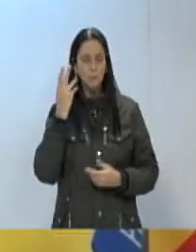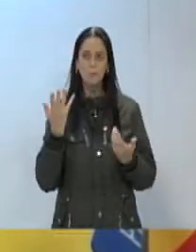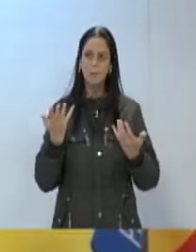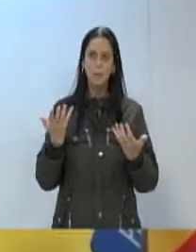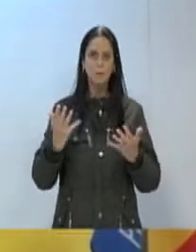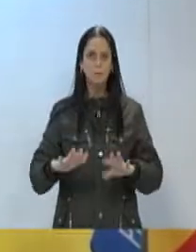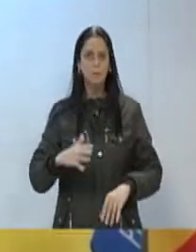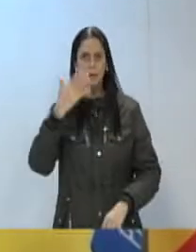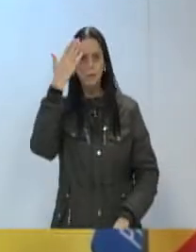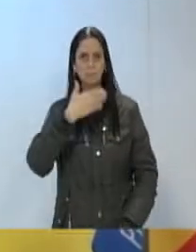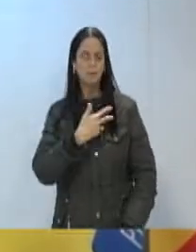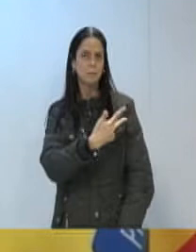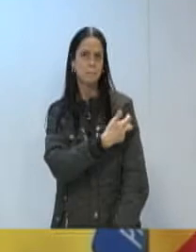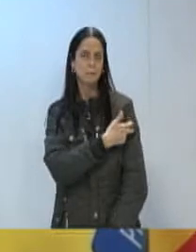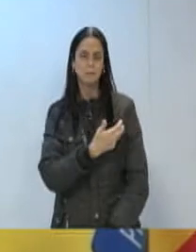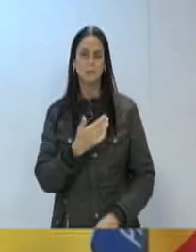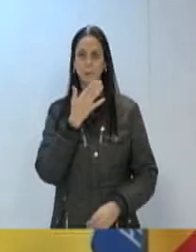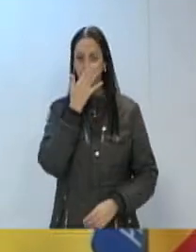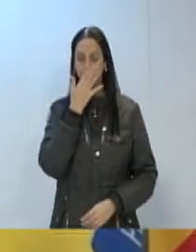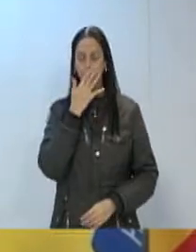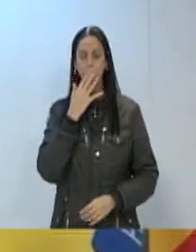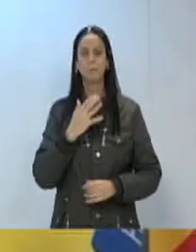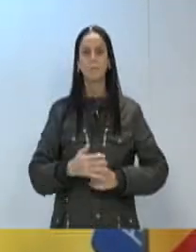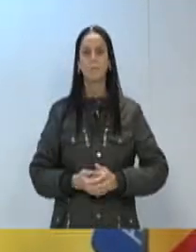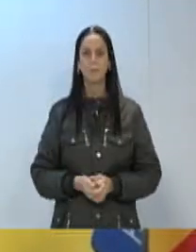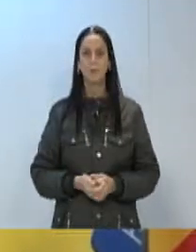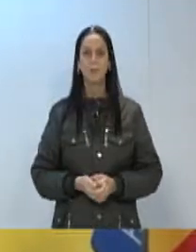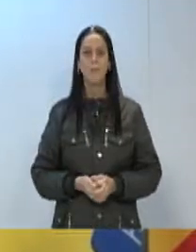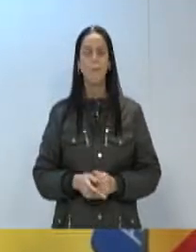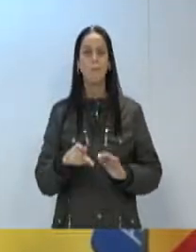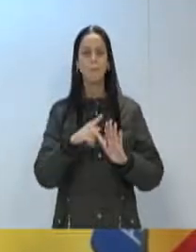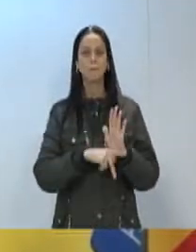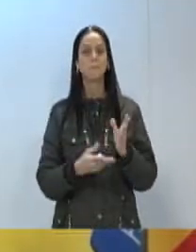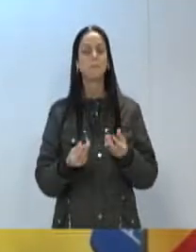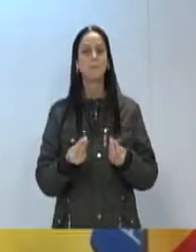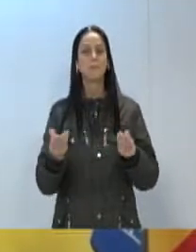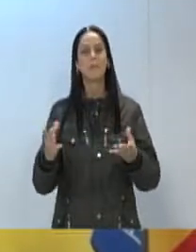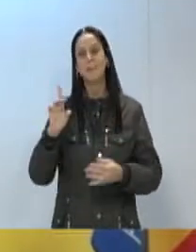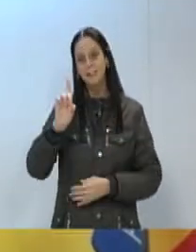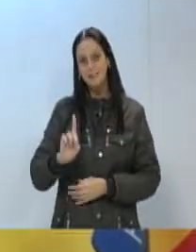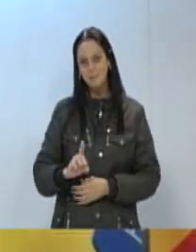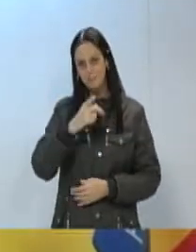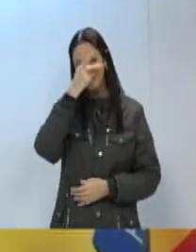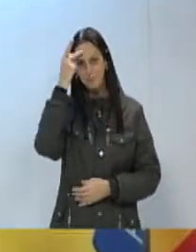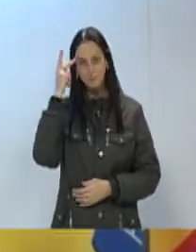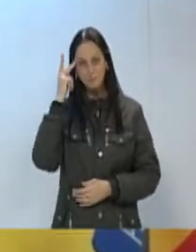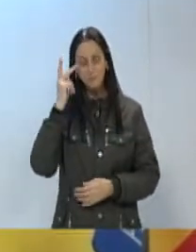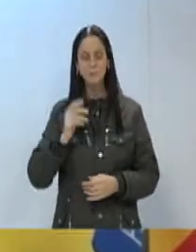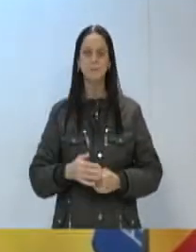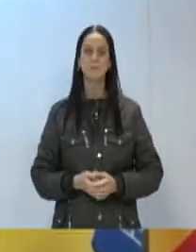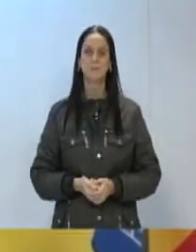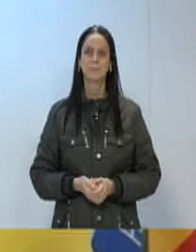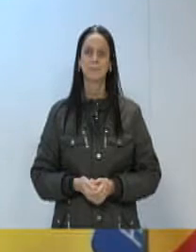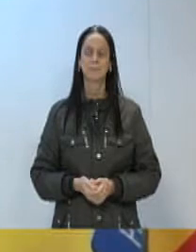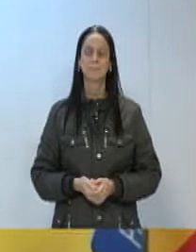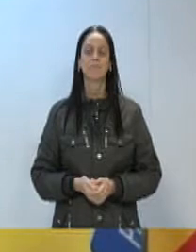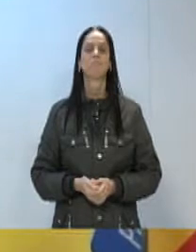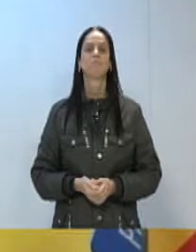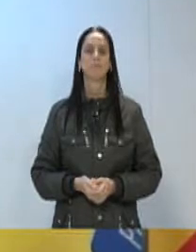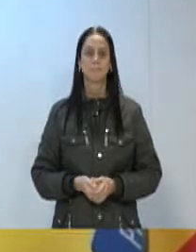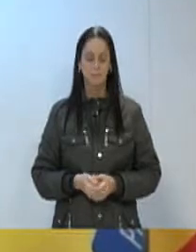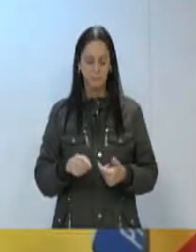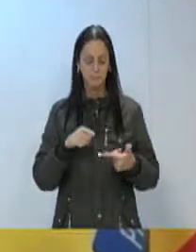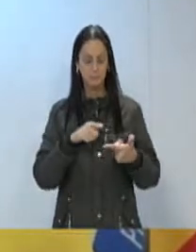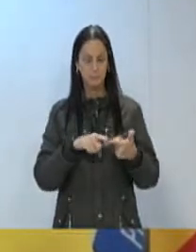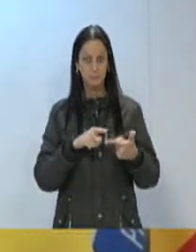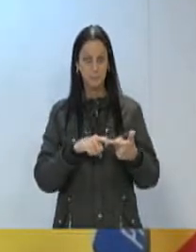cidadão que é isso que nós queremos garantir através desse projeto de lei e também vou falar de alguns projetos que